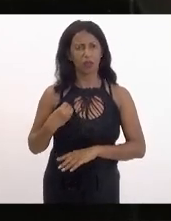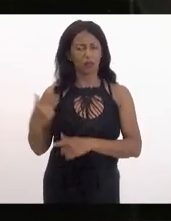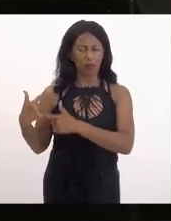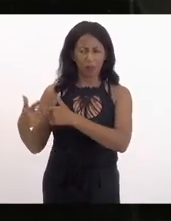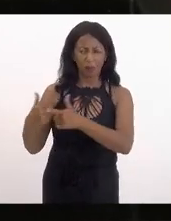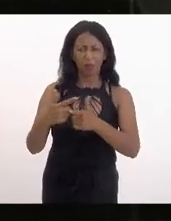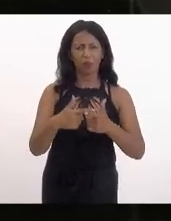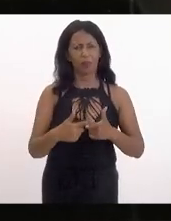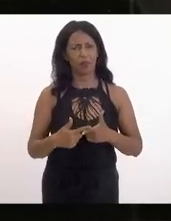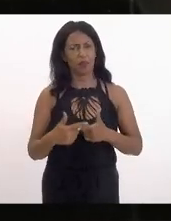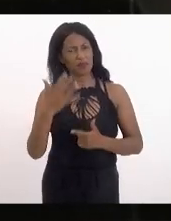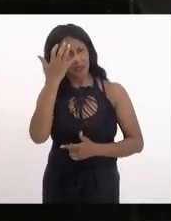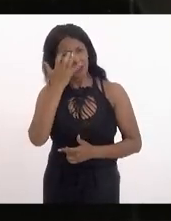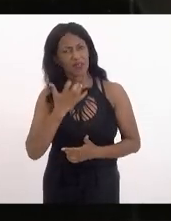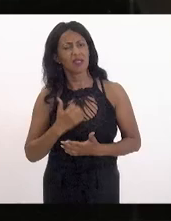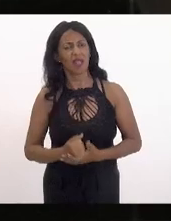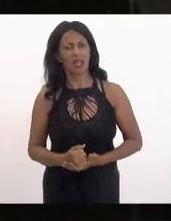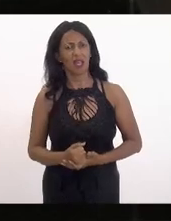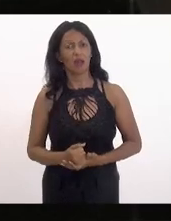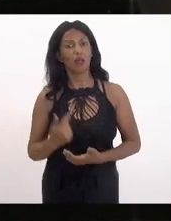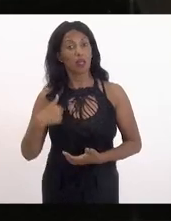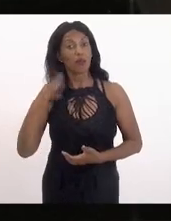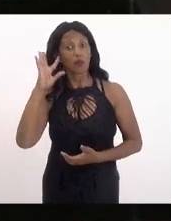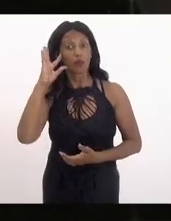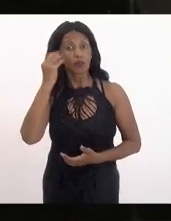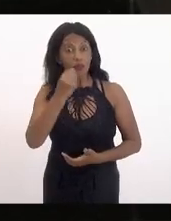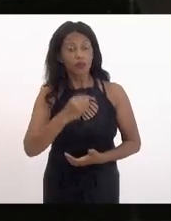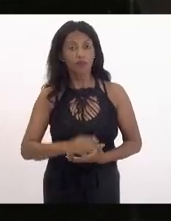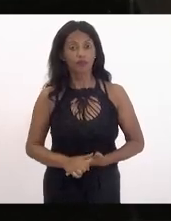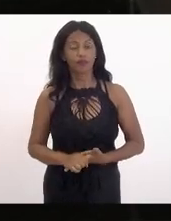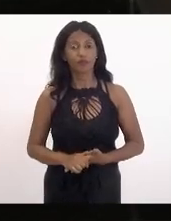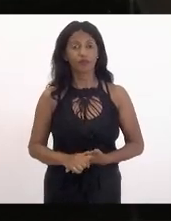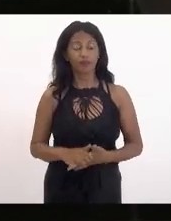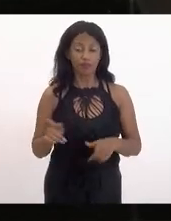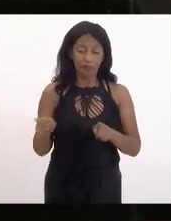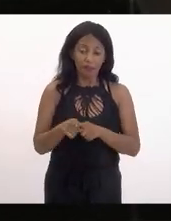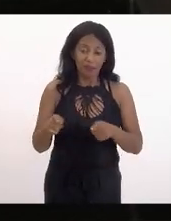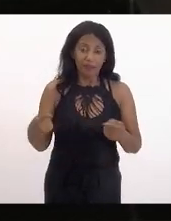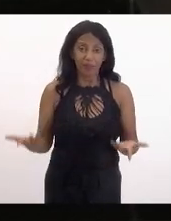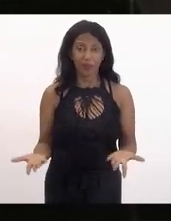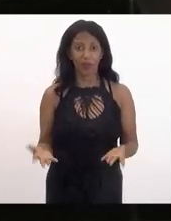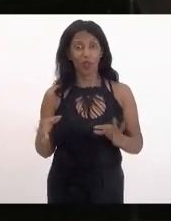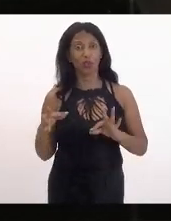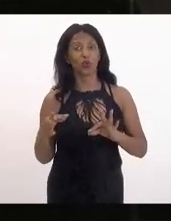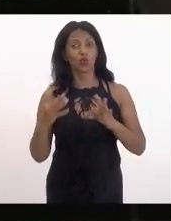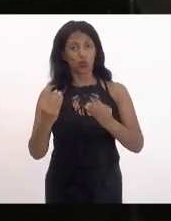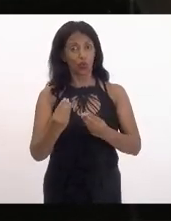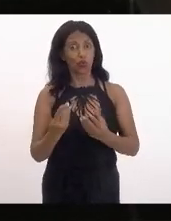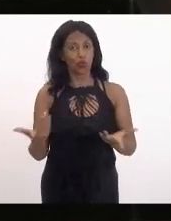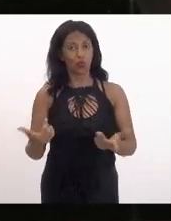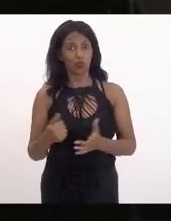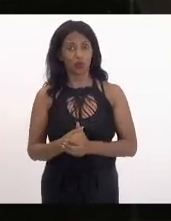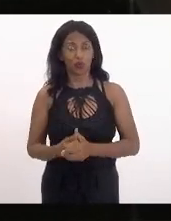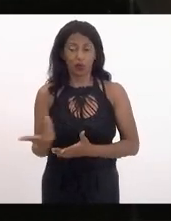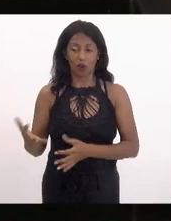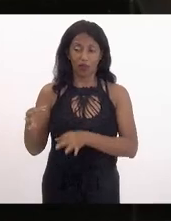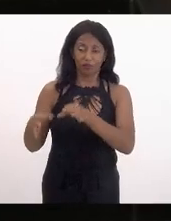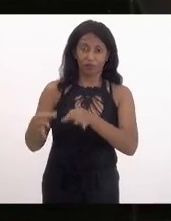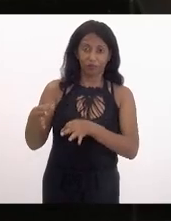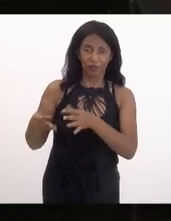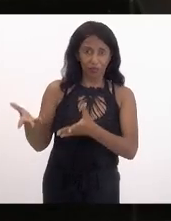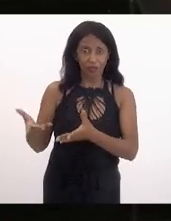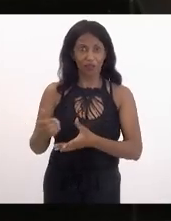vendendo problemas muito graves e vou resolver até porque todo mundo agora tem funções judicantes julgue da